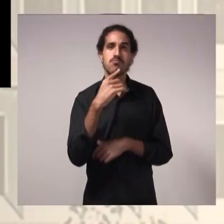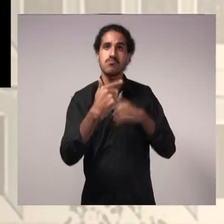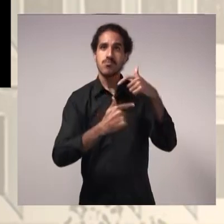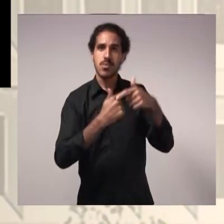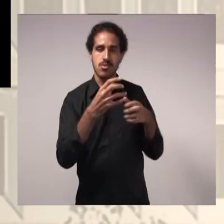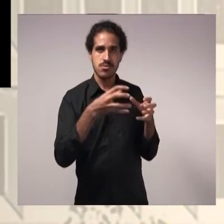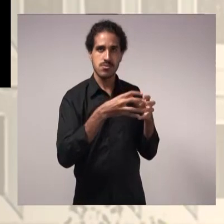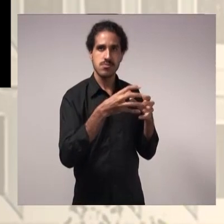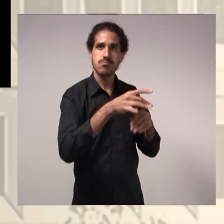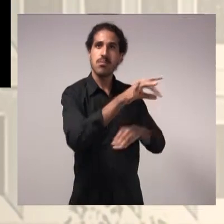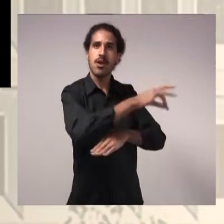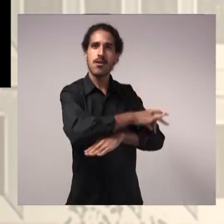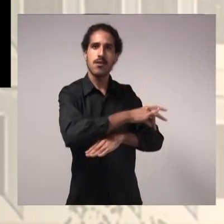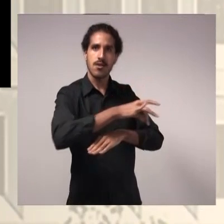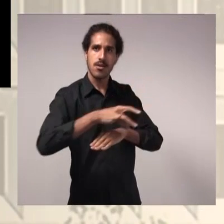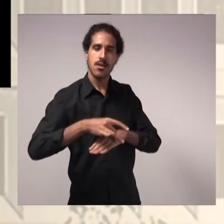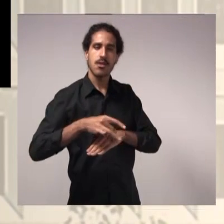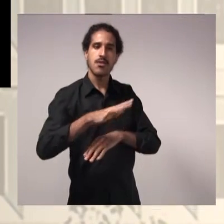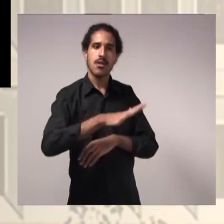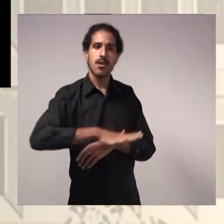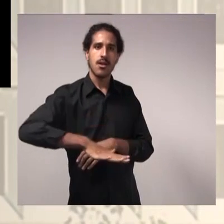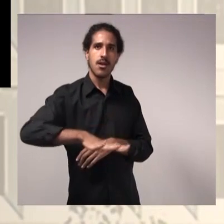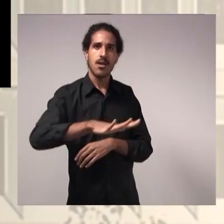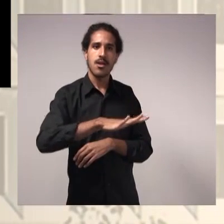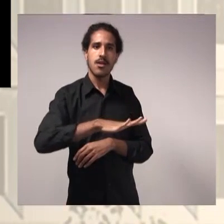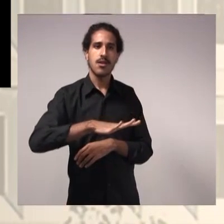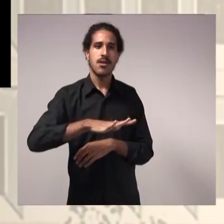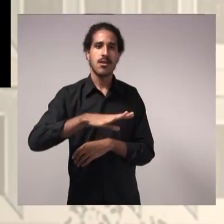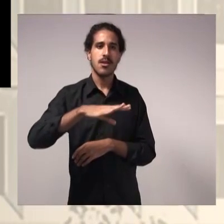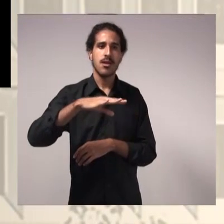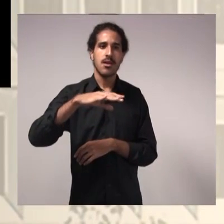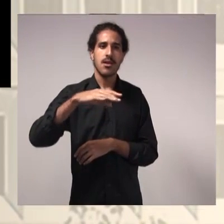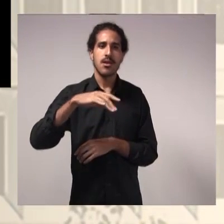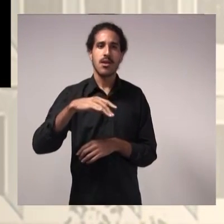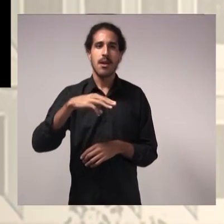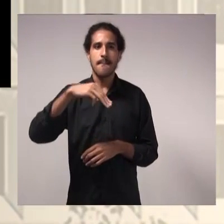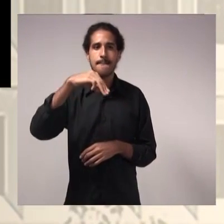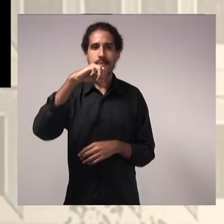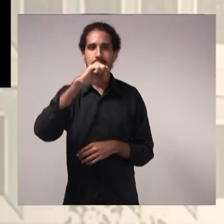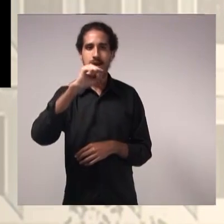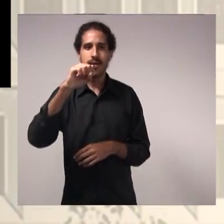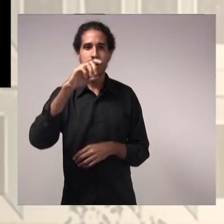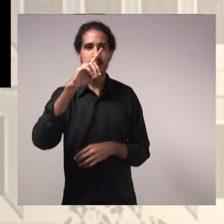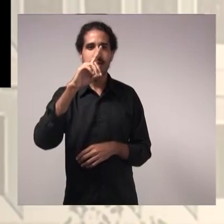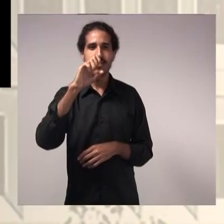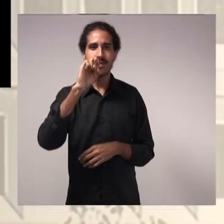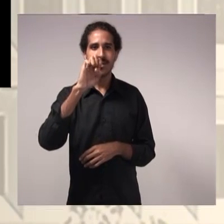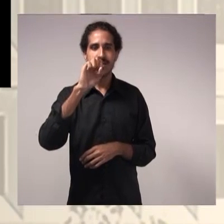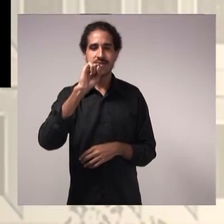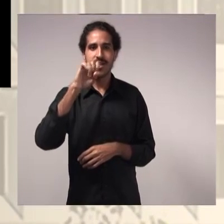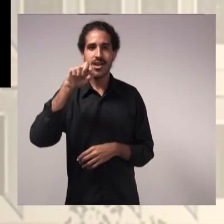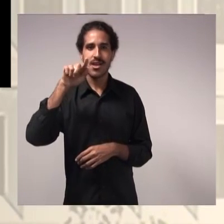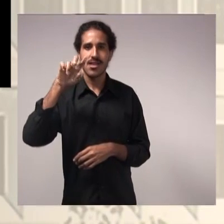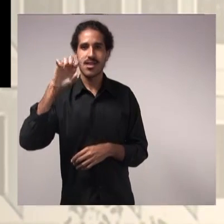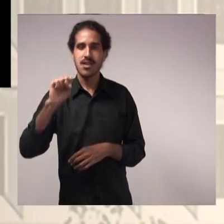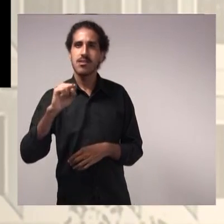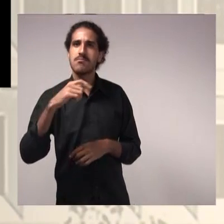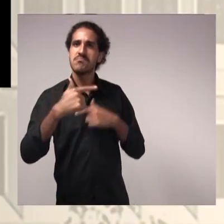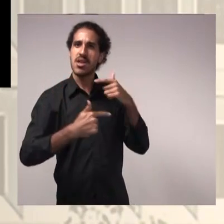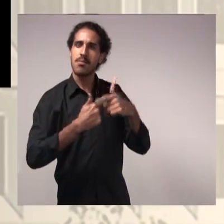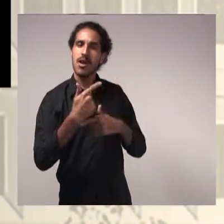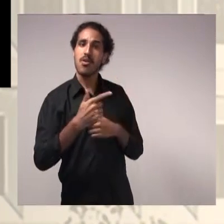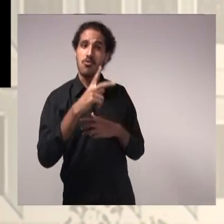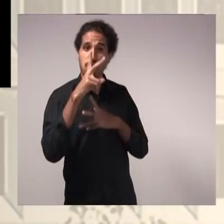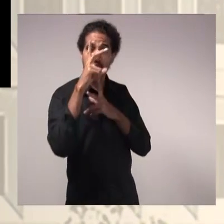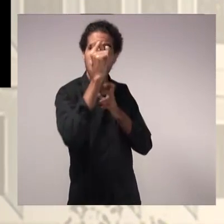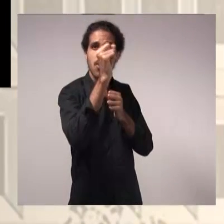grupo de arquitetos, o Mass Design Group, que tem uma atuação muito grande também com arquitetura